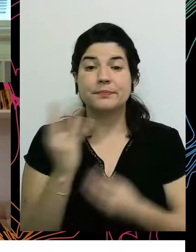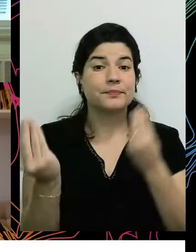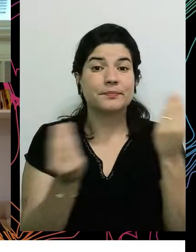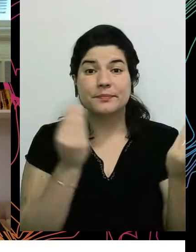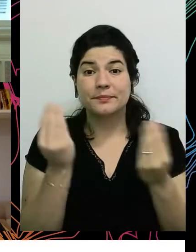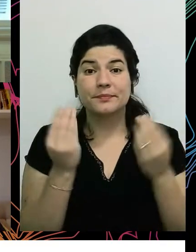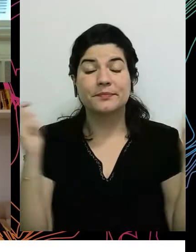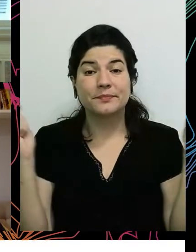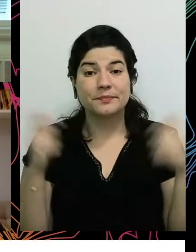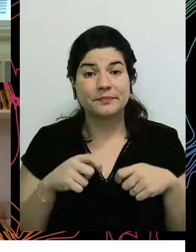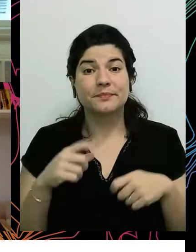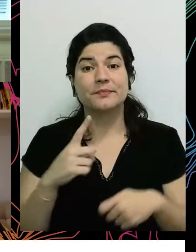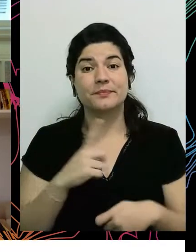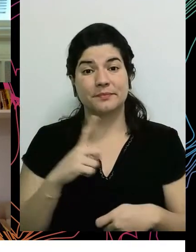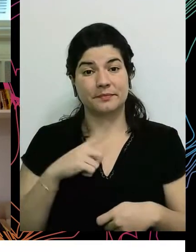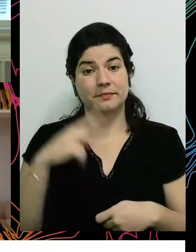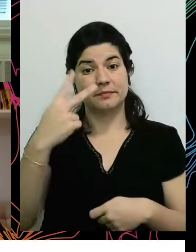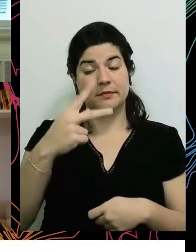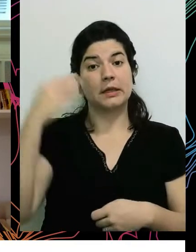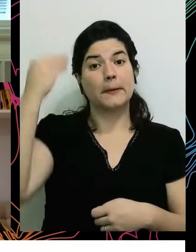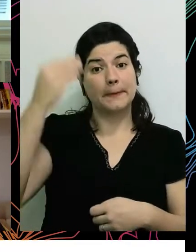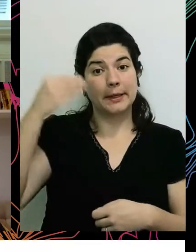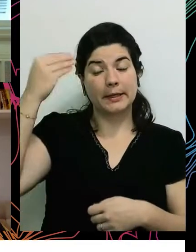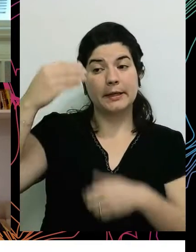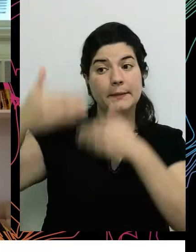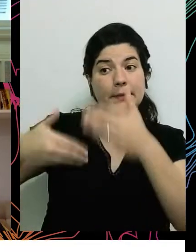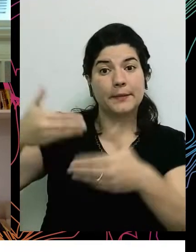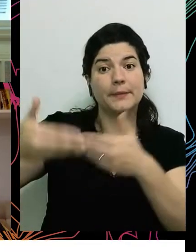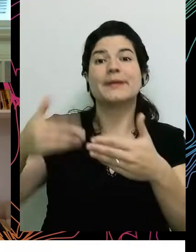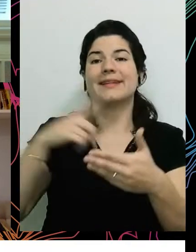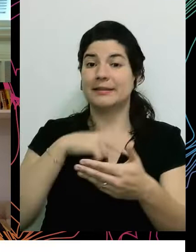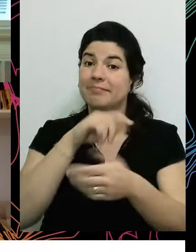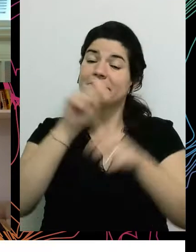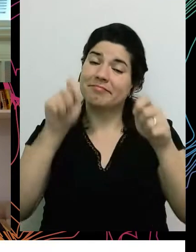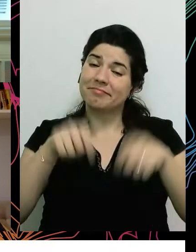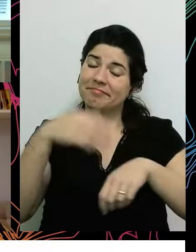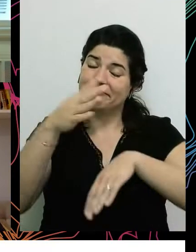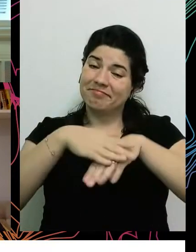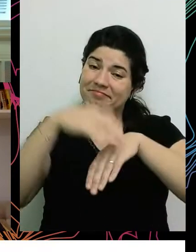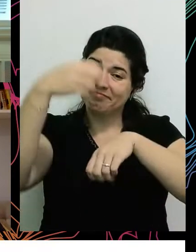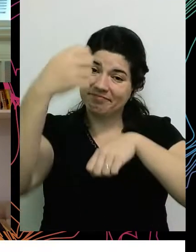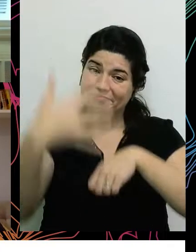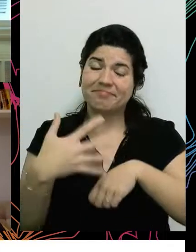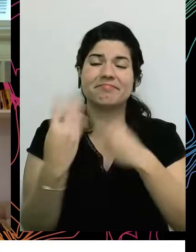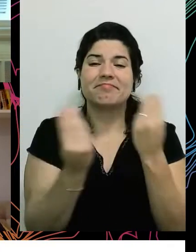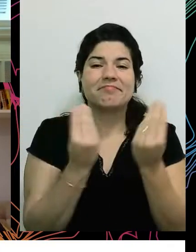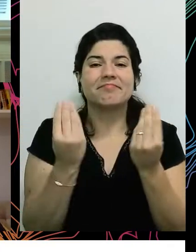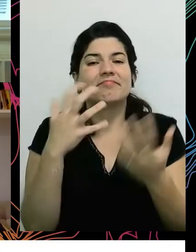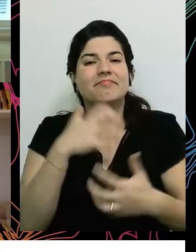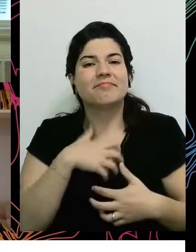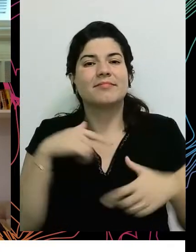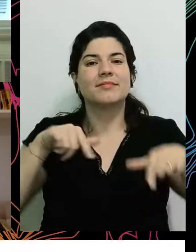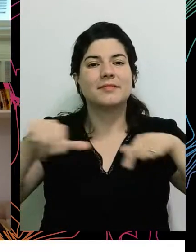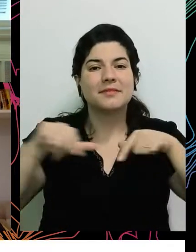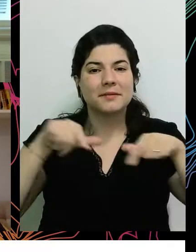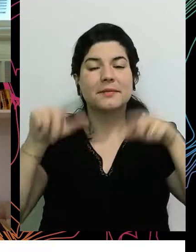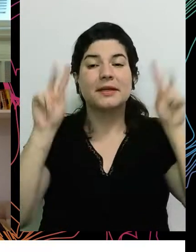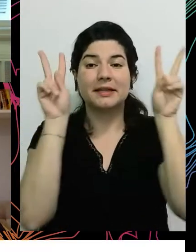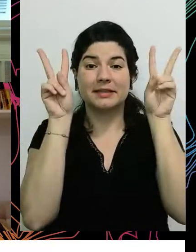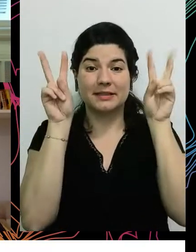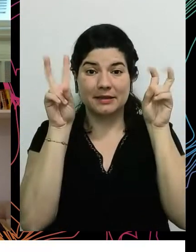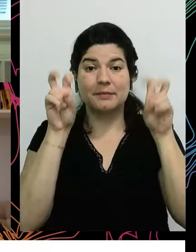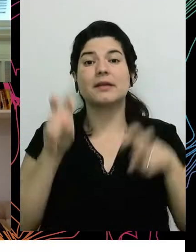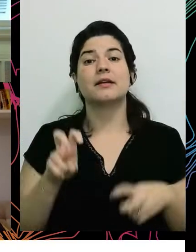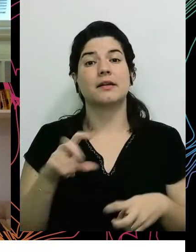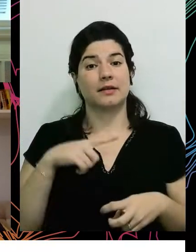da trajetória pessoal de vocês, se vocês quiserem compartilhar conosco, como tem sido trabalhar essa temática na direção